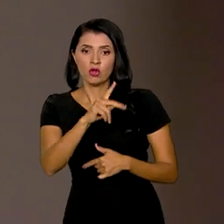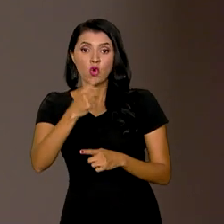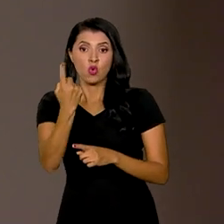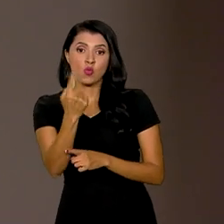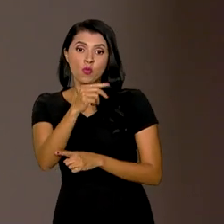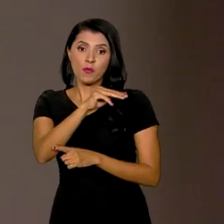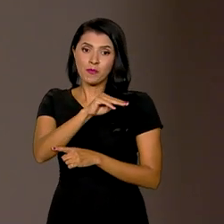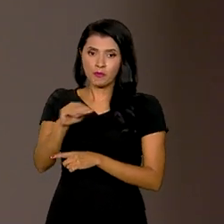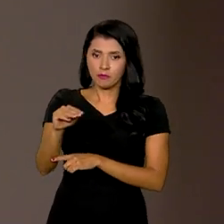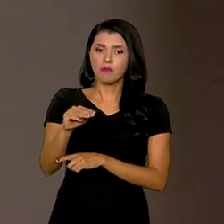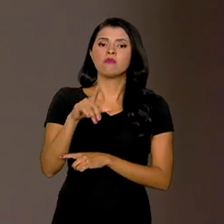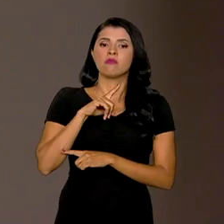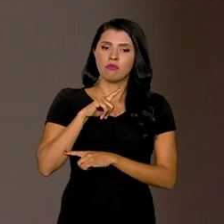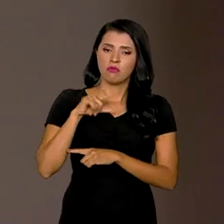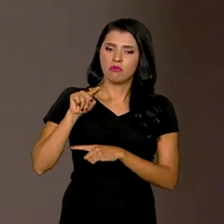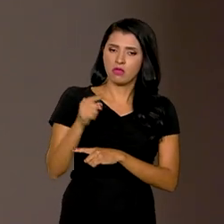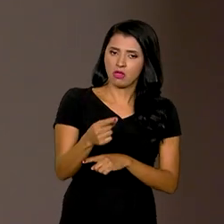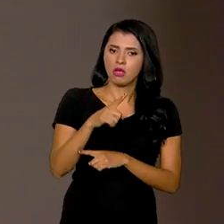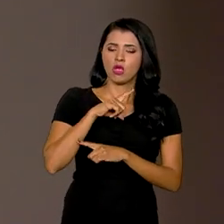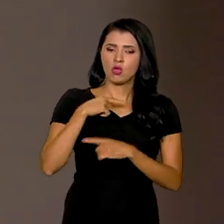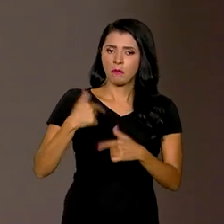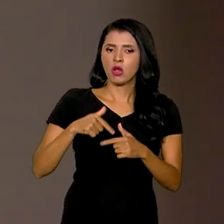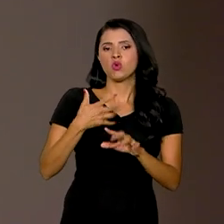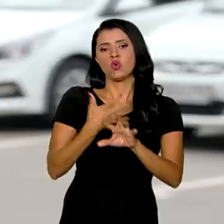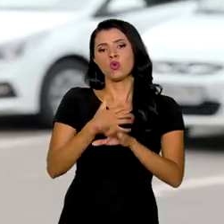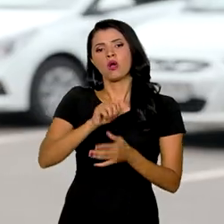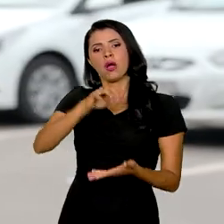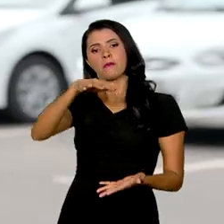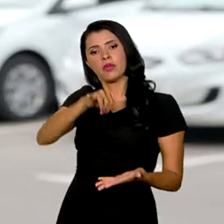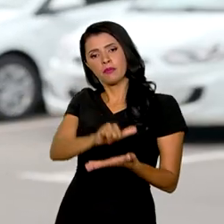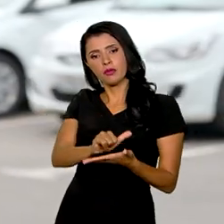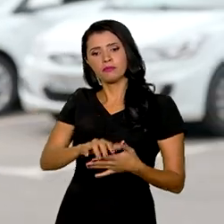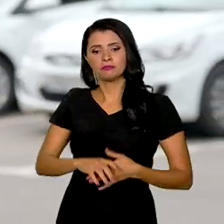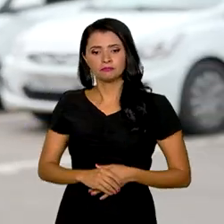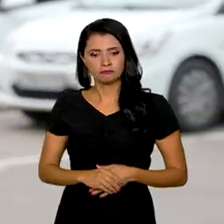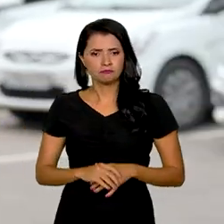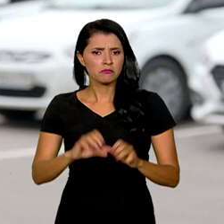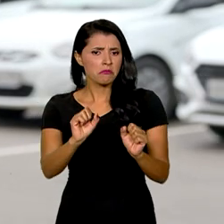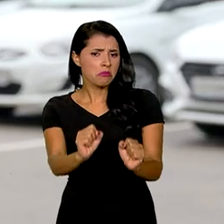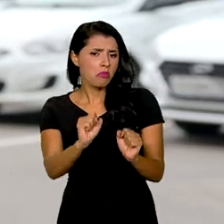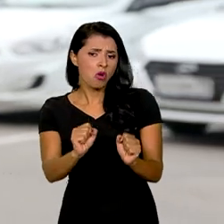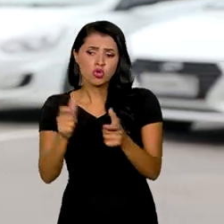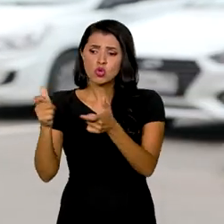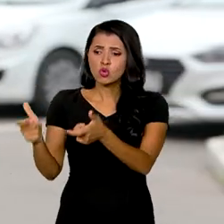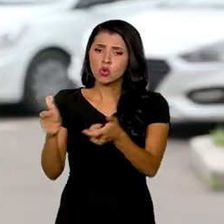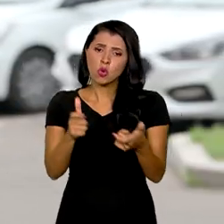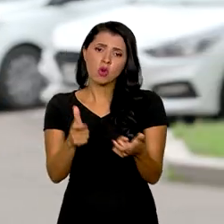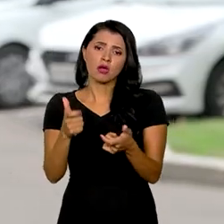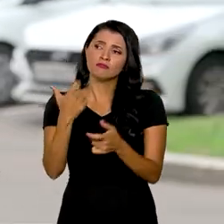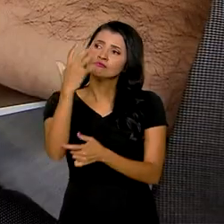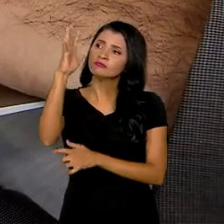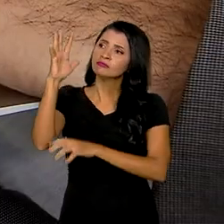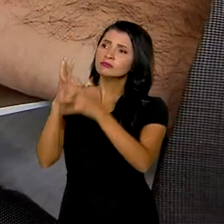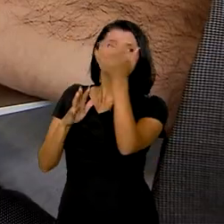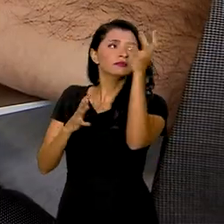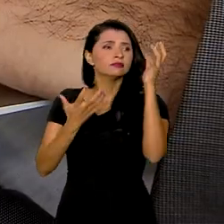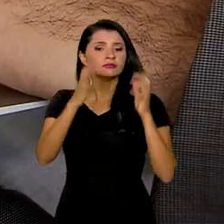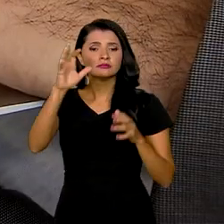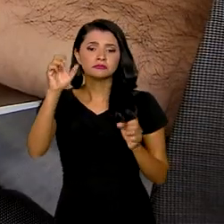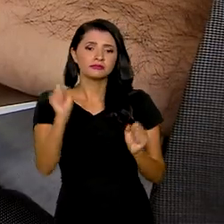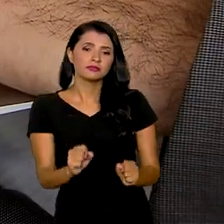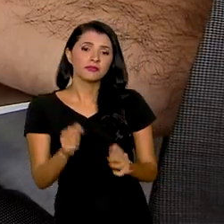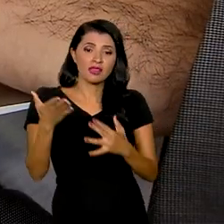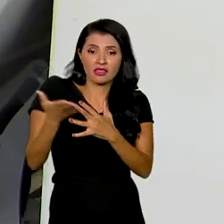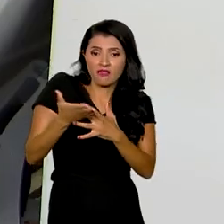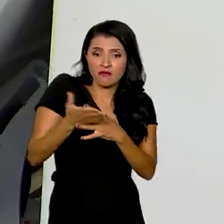de pessoas trabalharam por meio de aplicativos. Pode ser em um local junto à natureza, nos